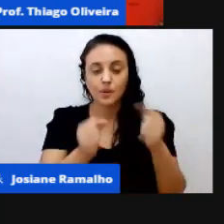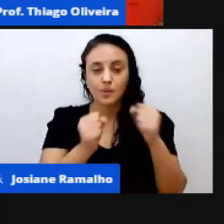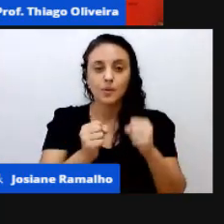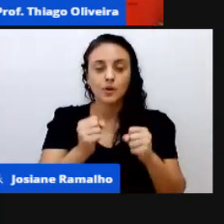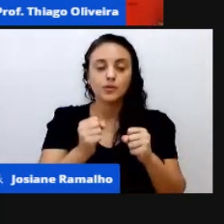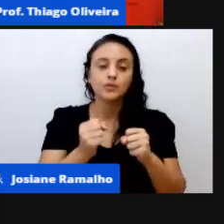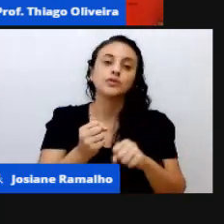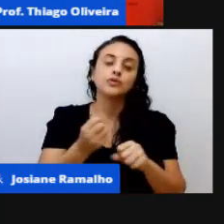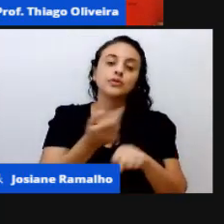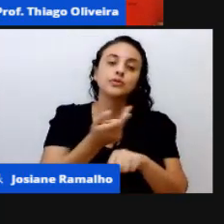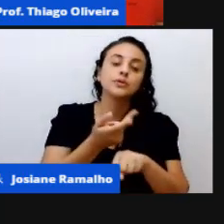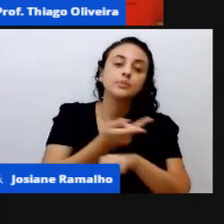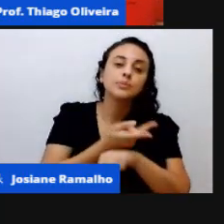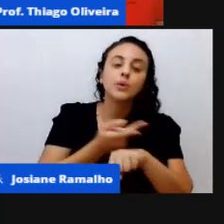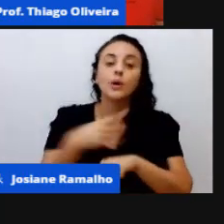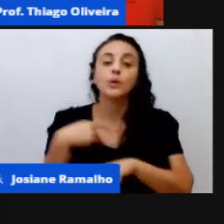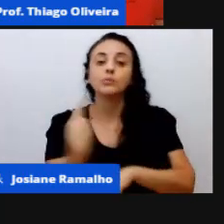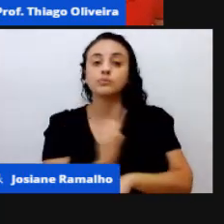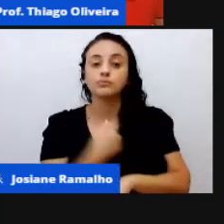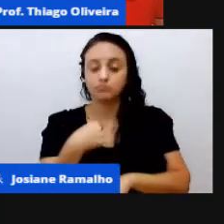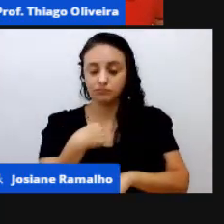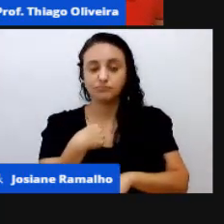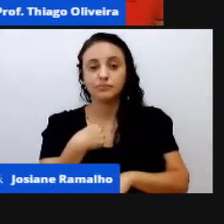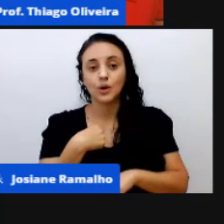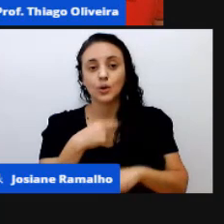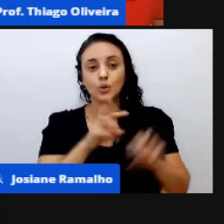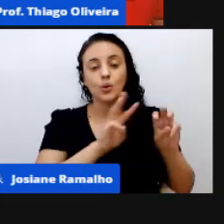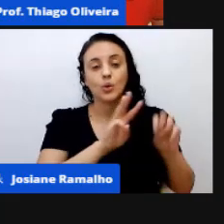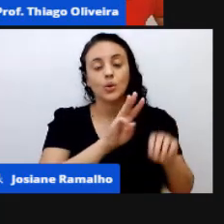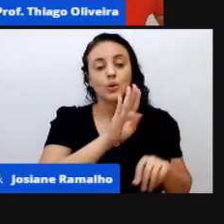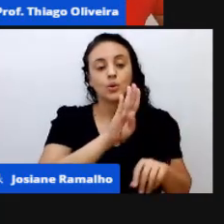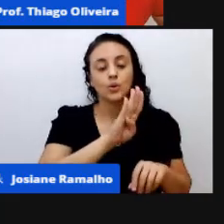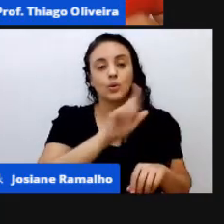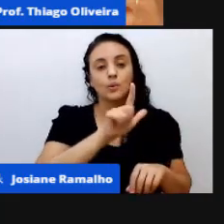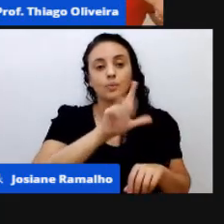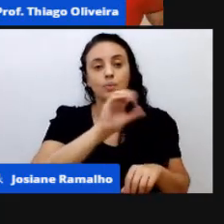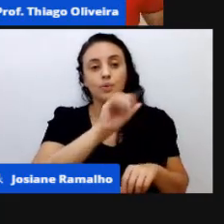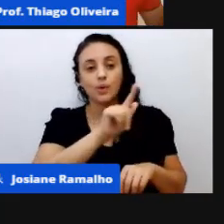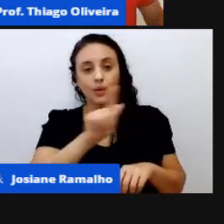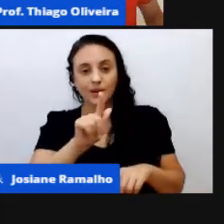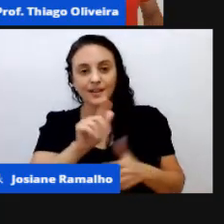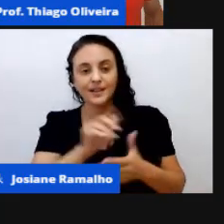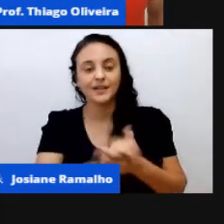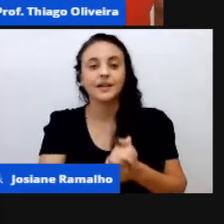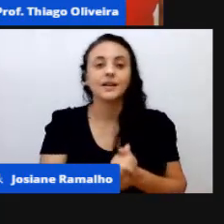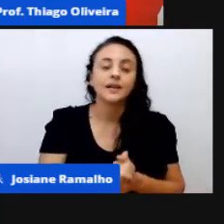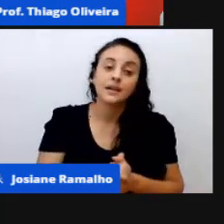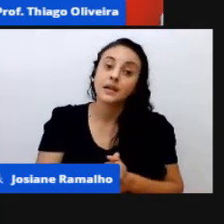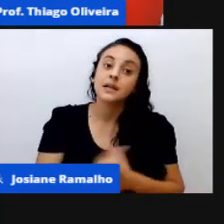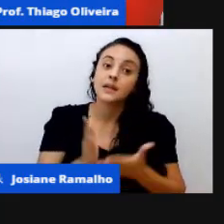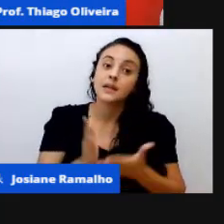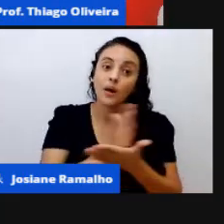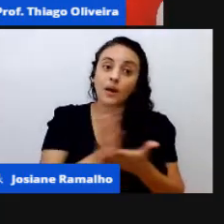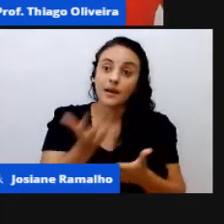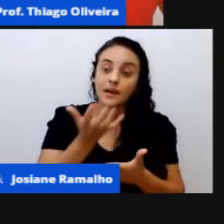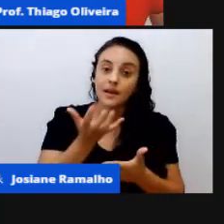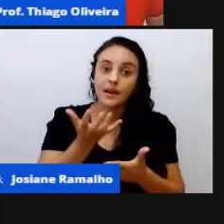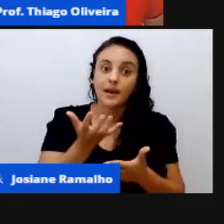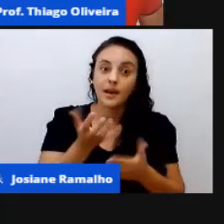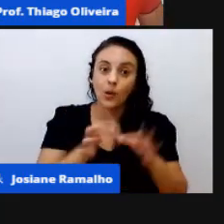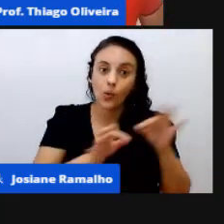portuguesa, para tirar todas as dúvidas, sugestões. Se alguém quiser montar um laboratório depois